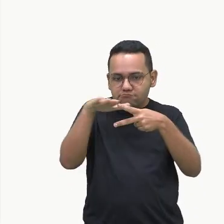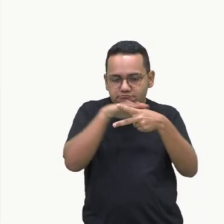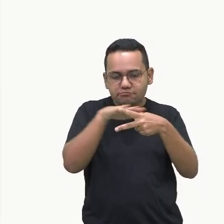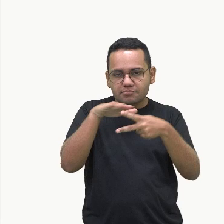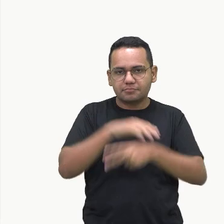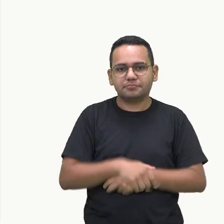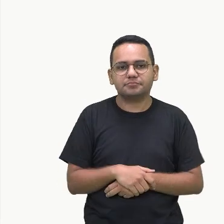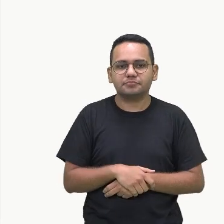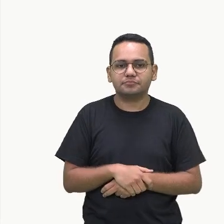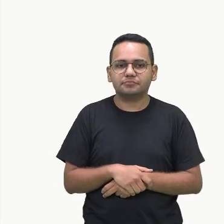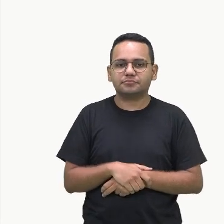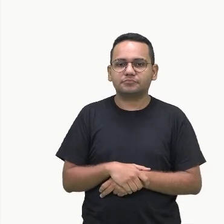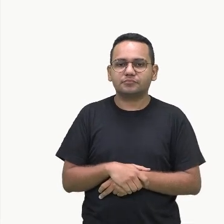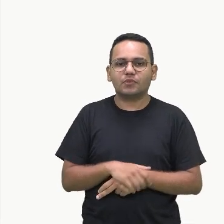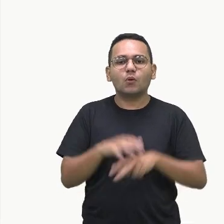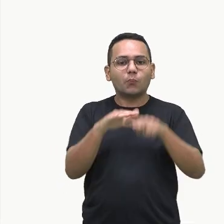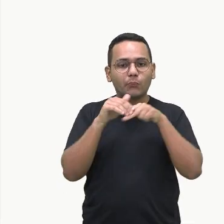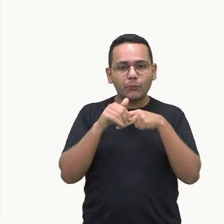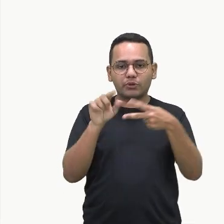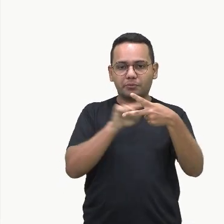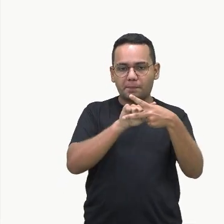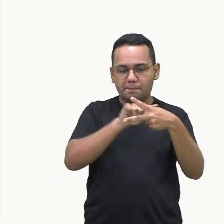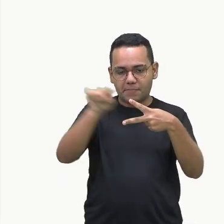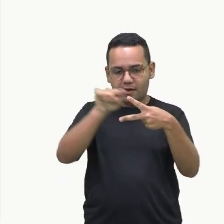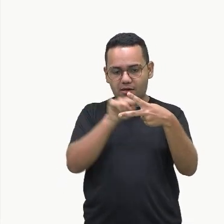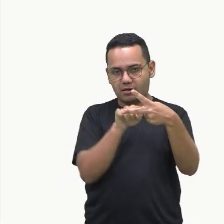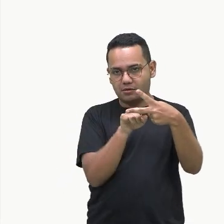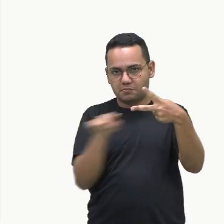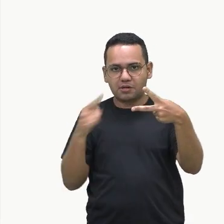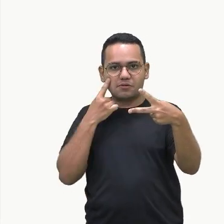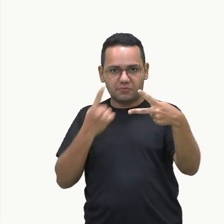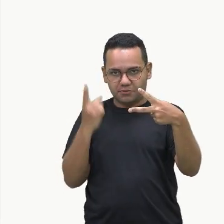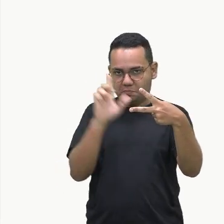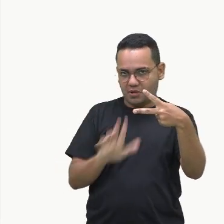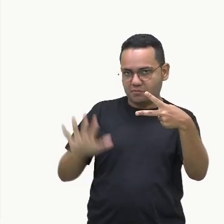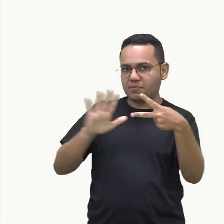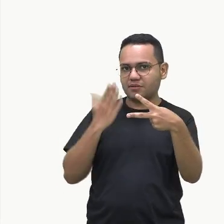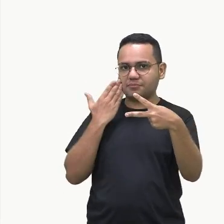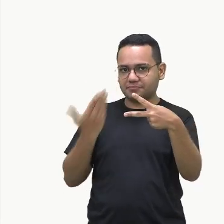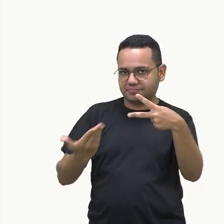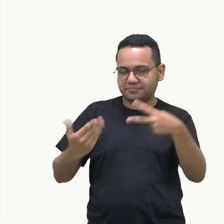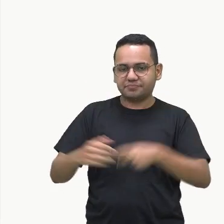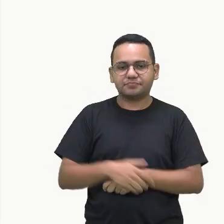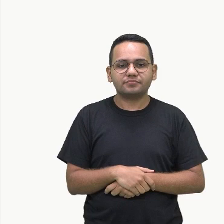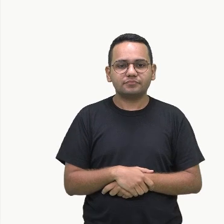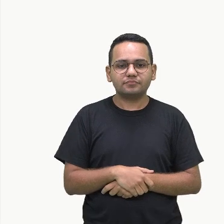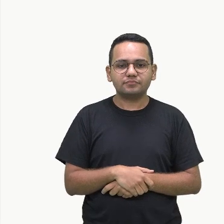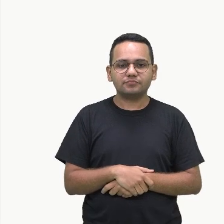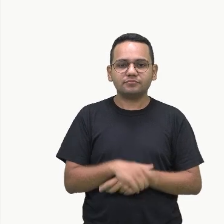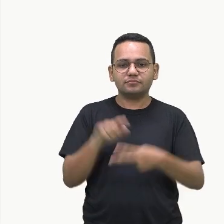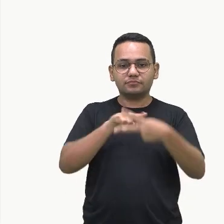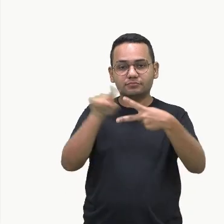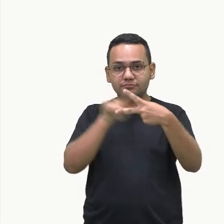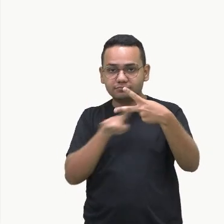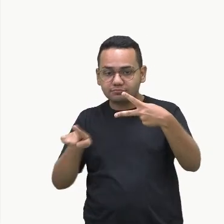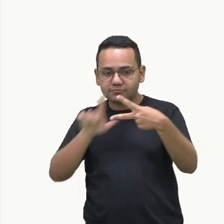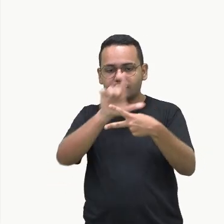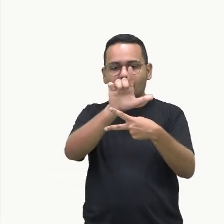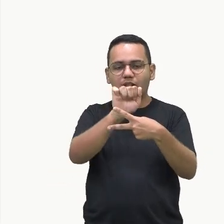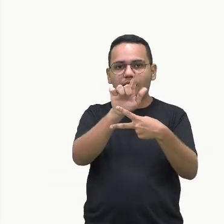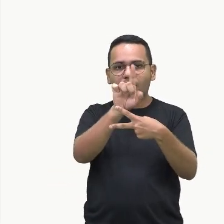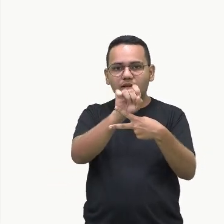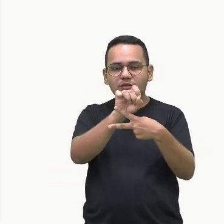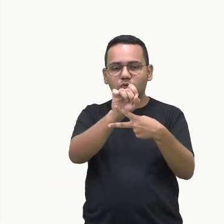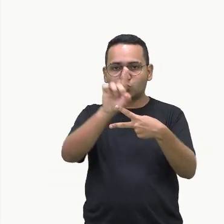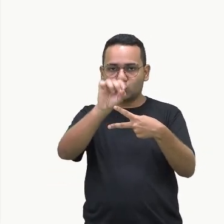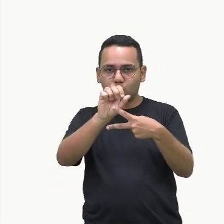Essas semirretas, como os senhores podem visualizar aí, são chamadas de lados do ângulo, e